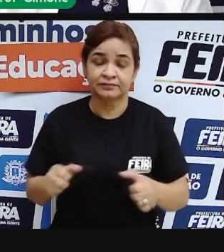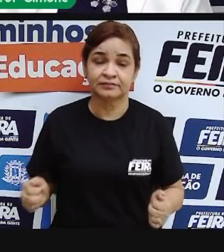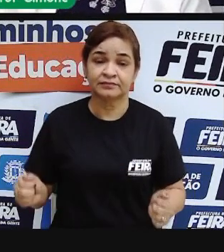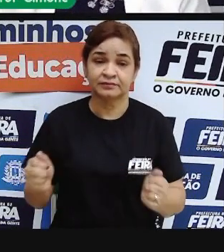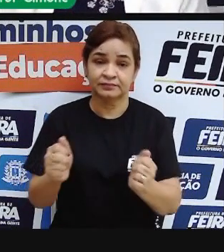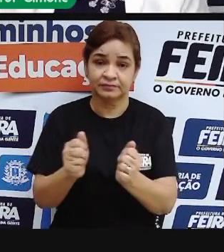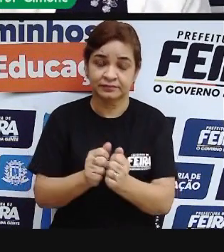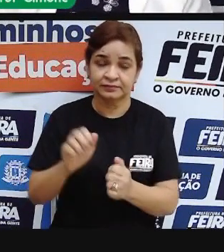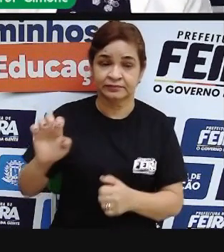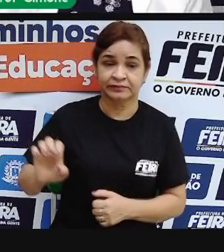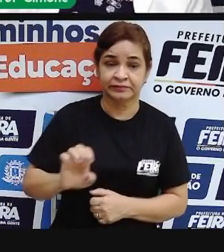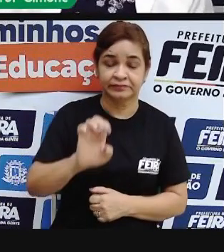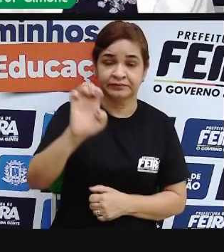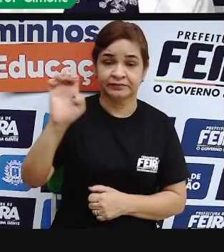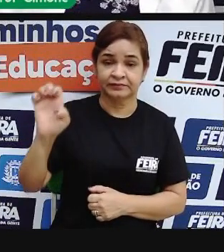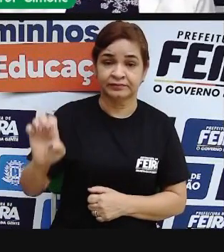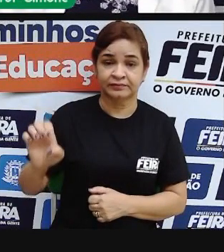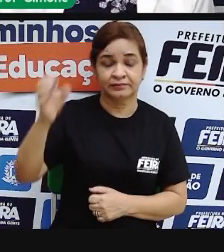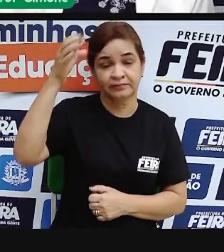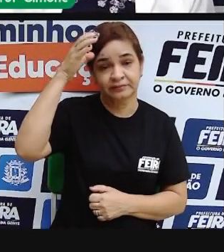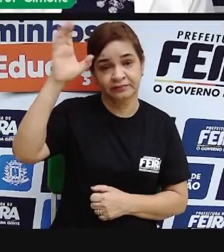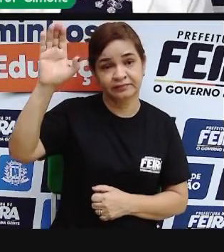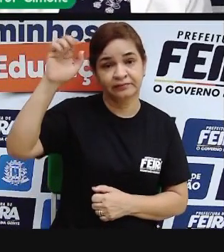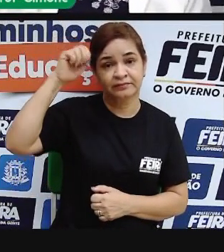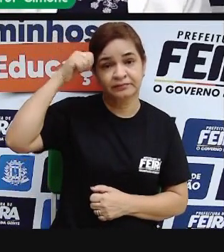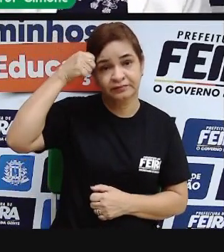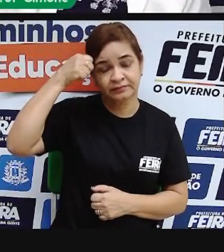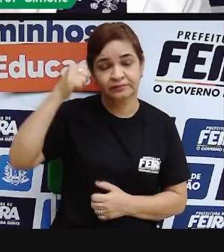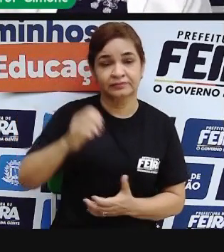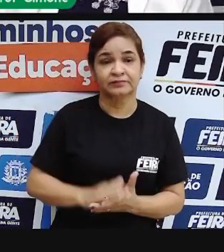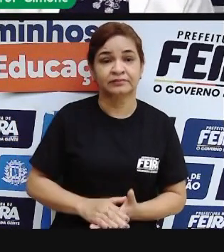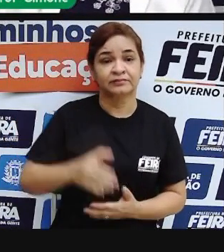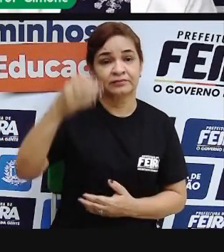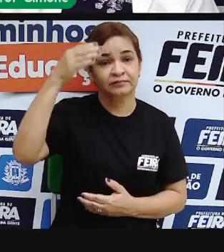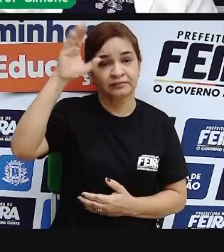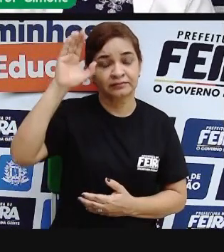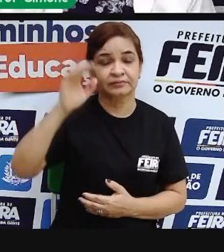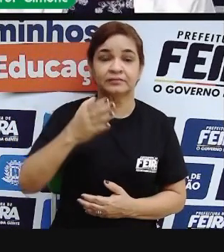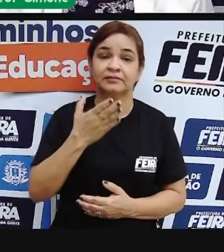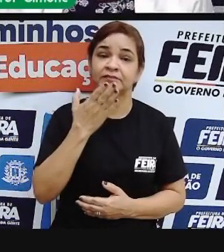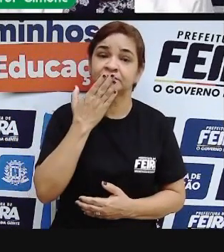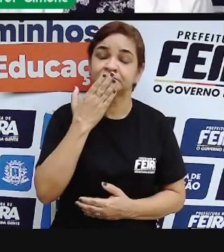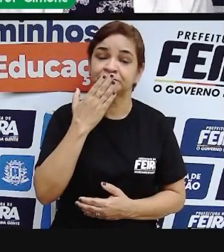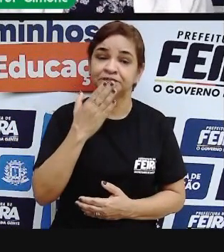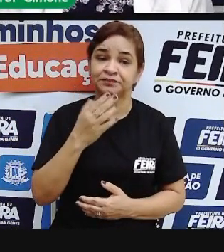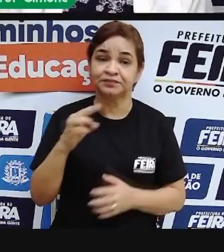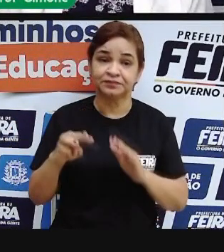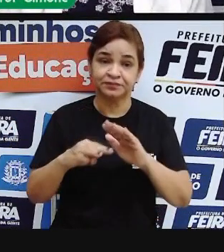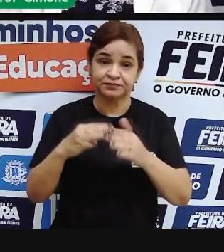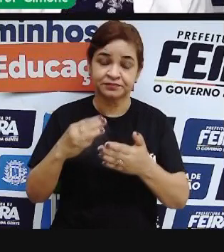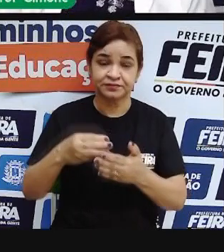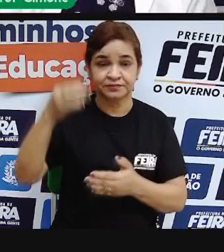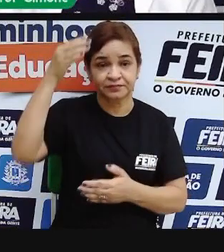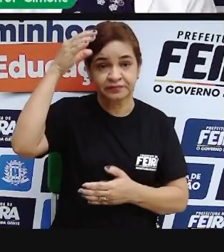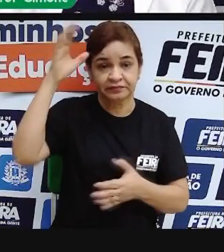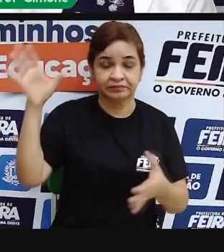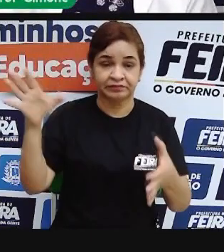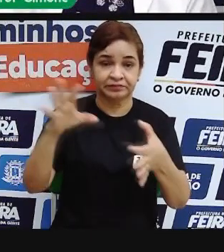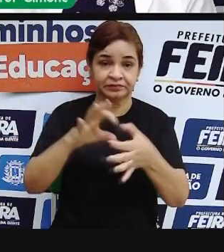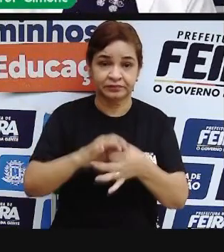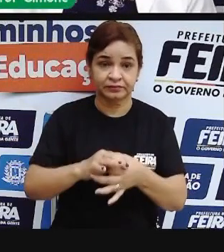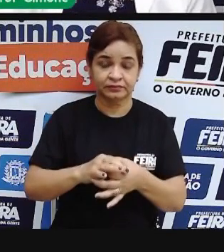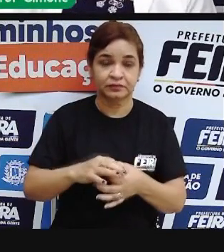cultura europeia, à cultura africana e à cultura indígena, que são as culturas formadoras do Brasil, há